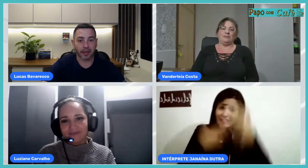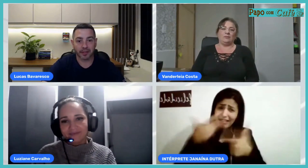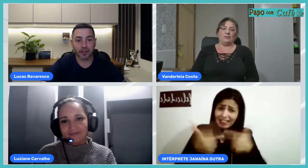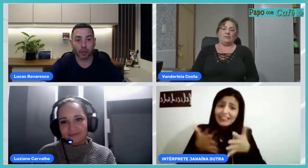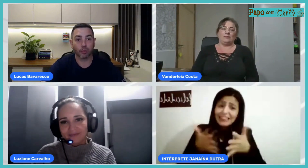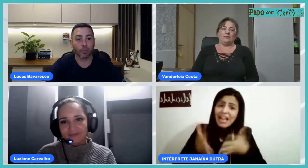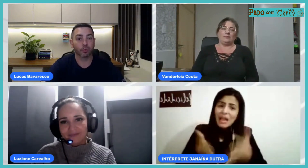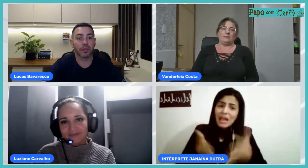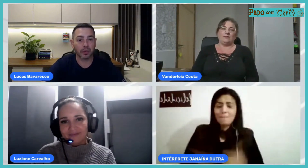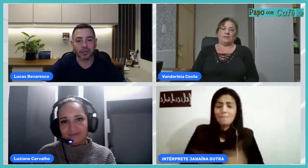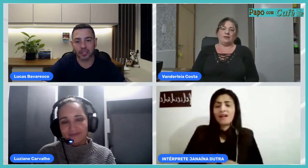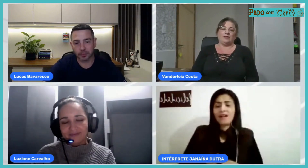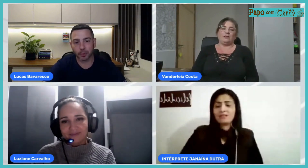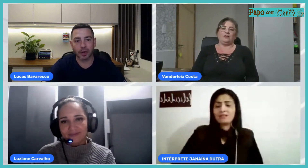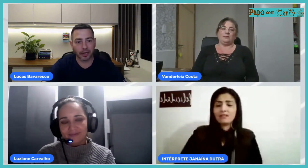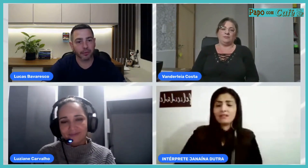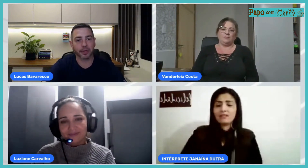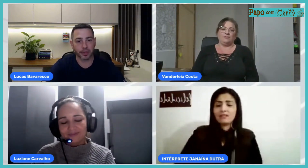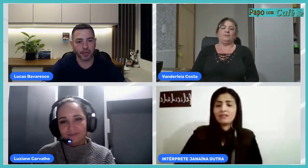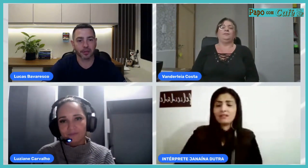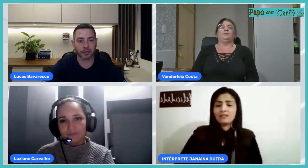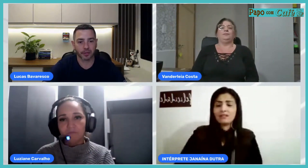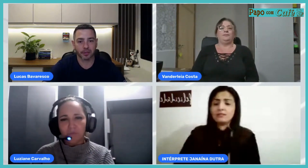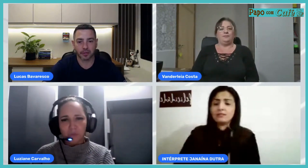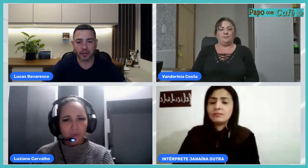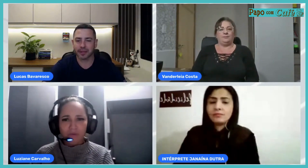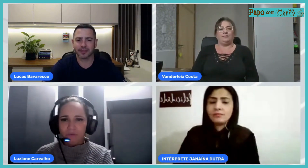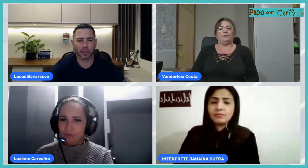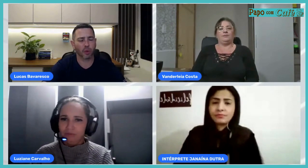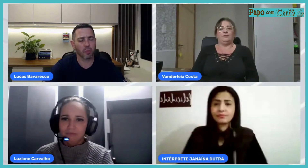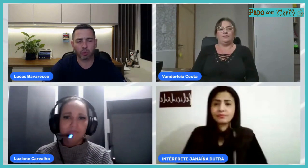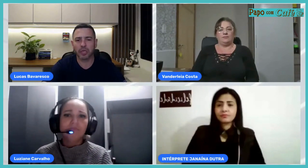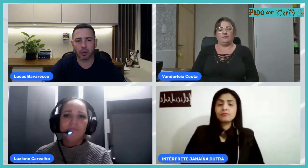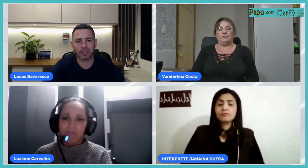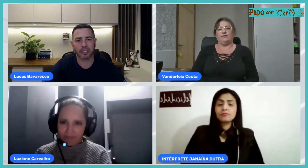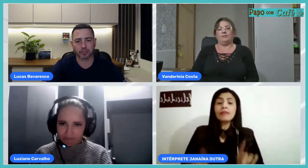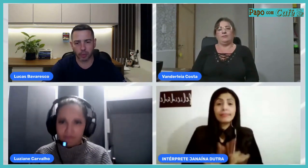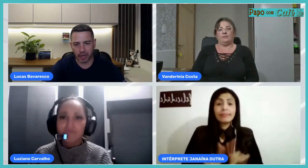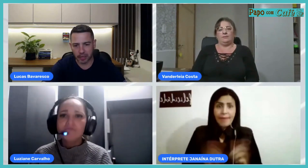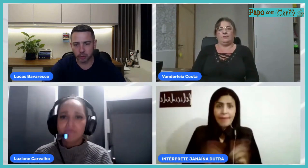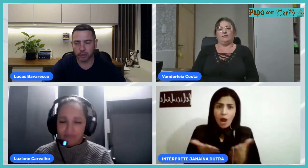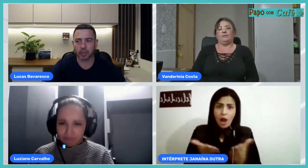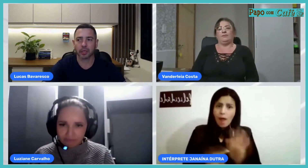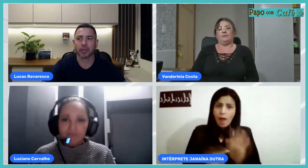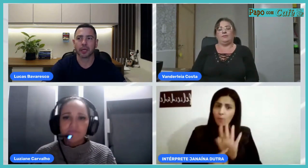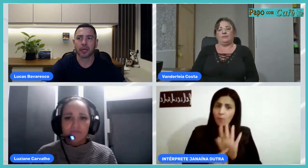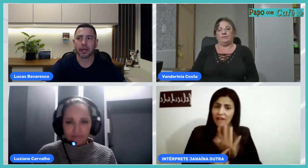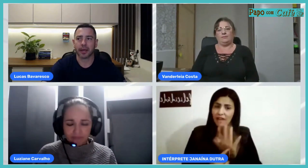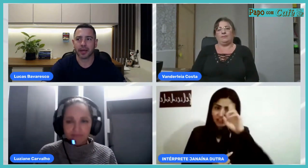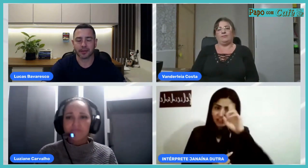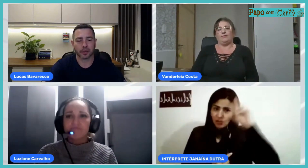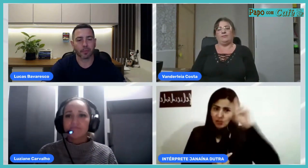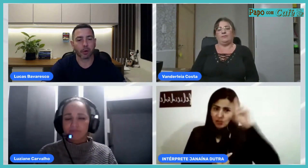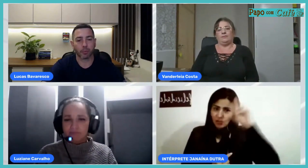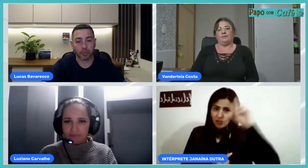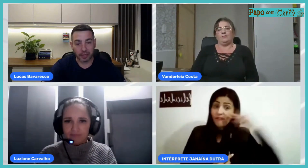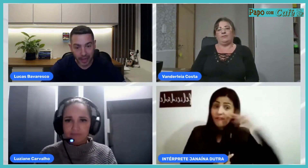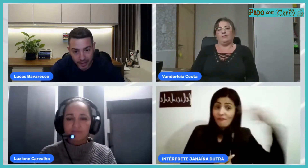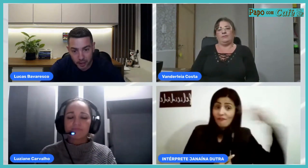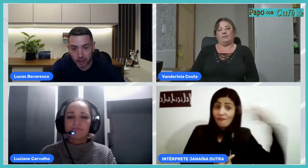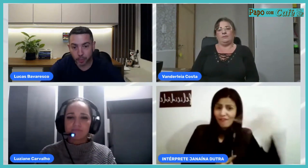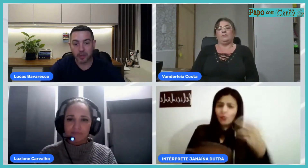vendo, né? Que existe um mundão a ser explorado, gente. Muito. Existe um mundão a ser explorado. Existe